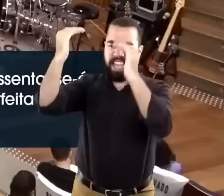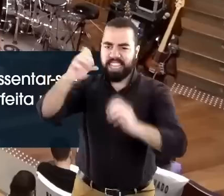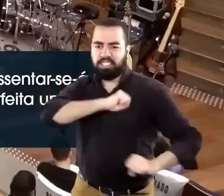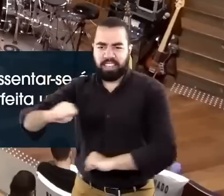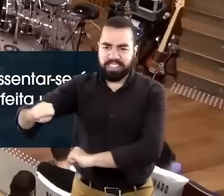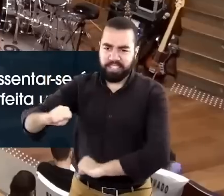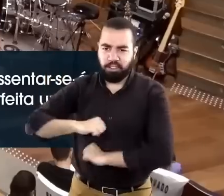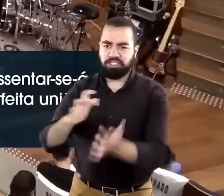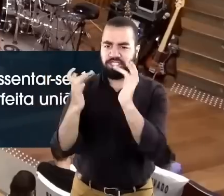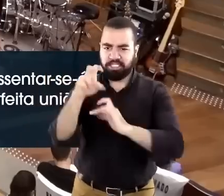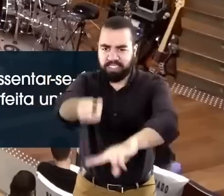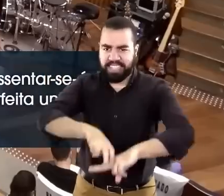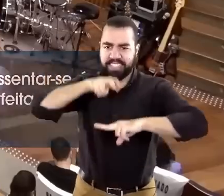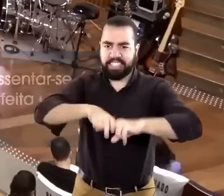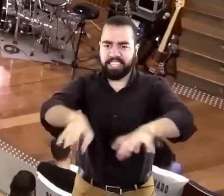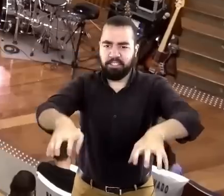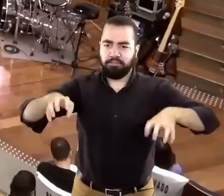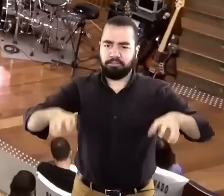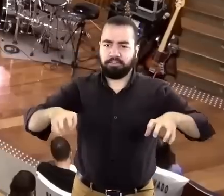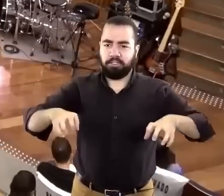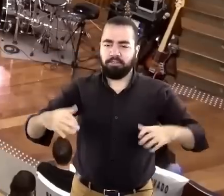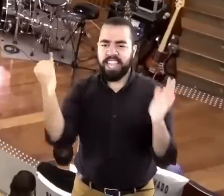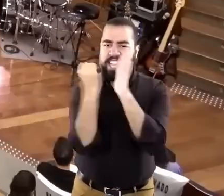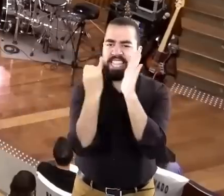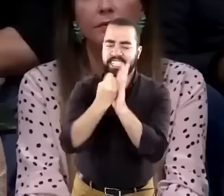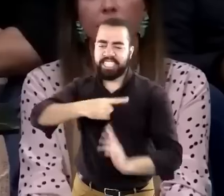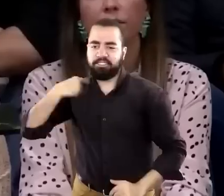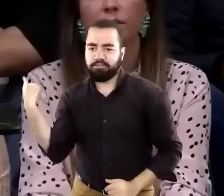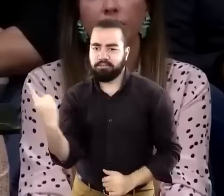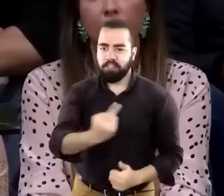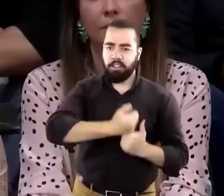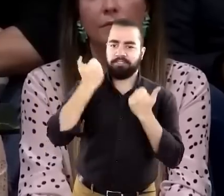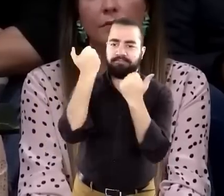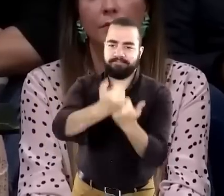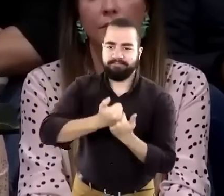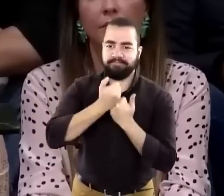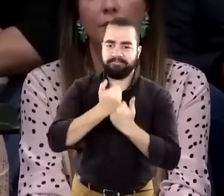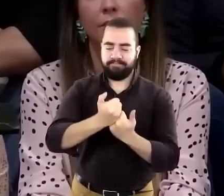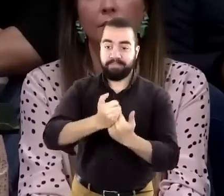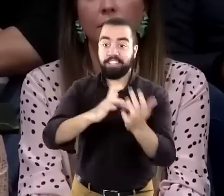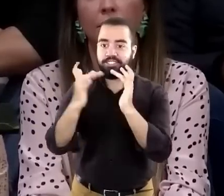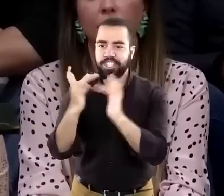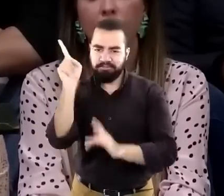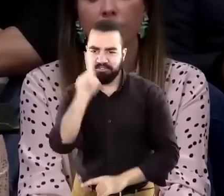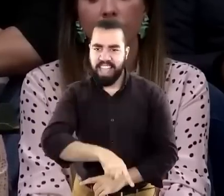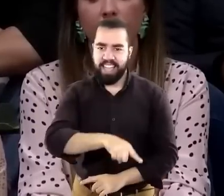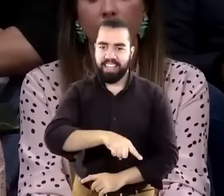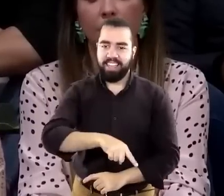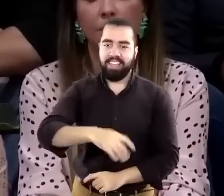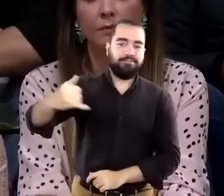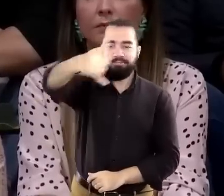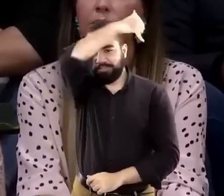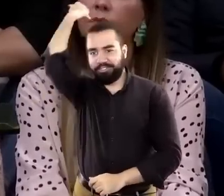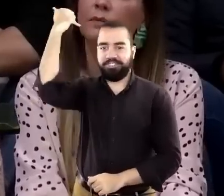está no trono como o rei dos reis, ele está no trono como o nosso intercessor maior. Ele é o filho do óleo. Mas esse